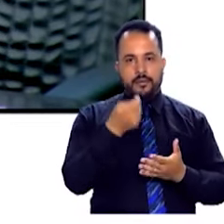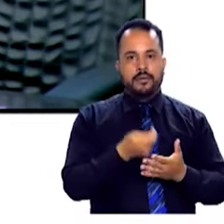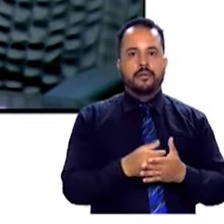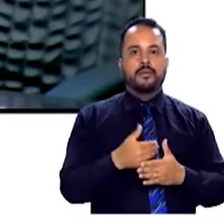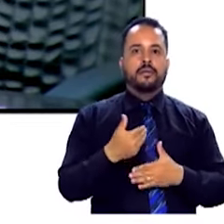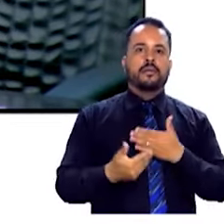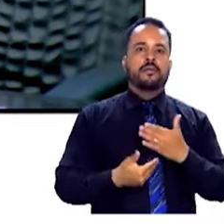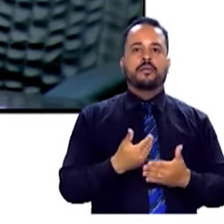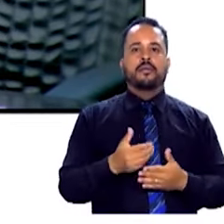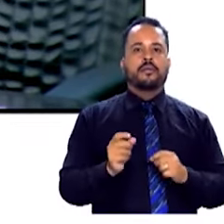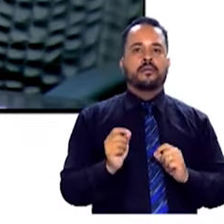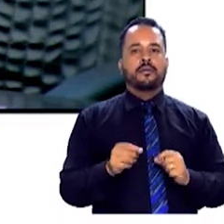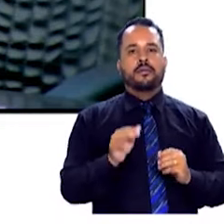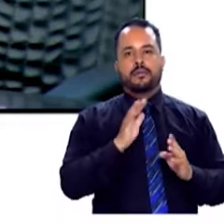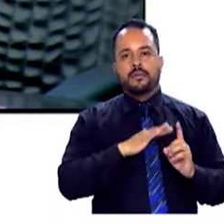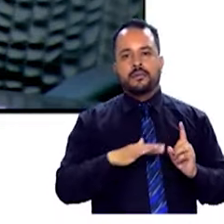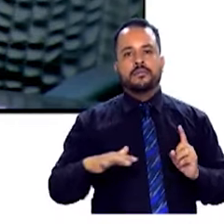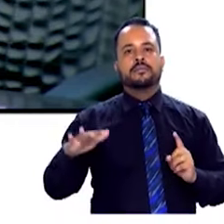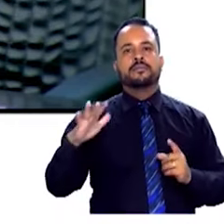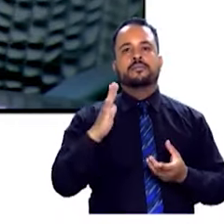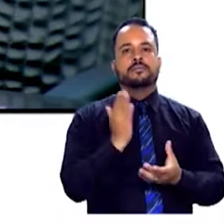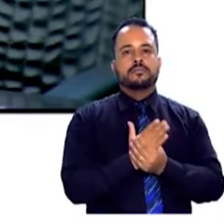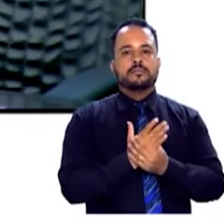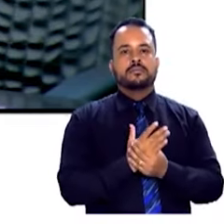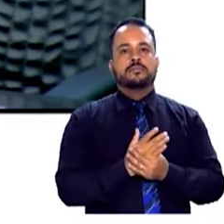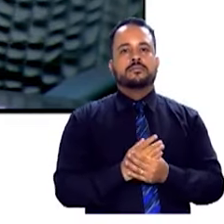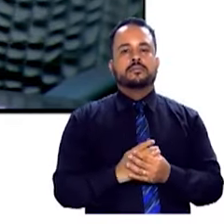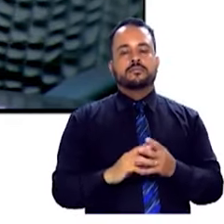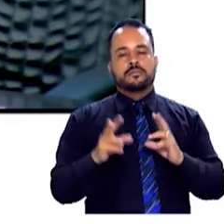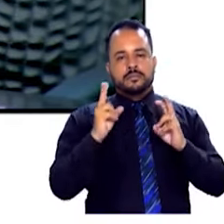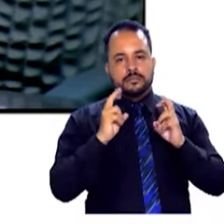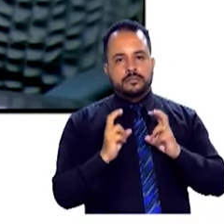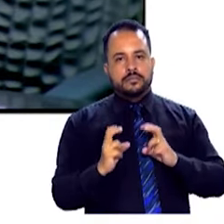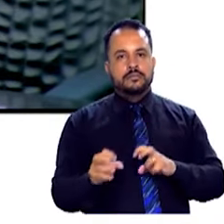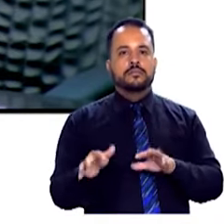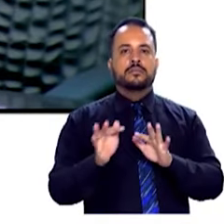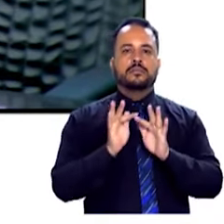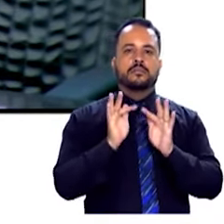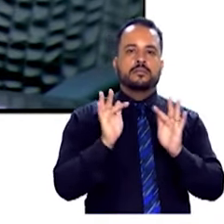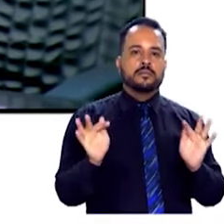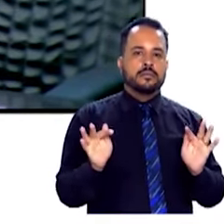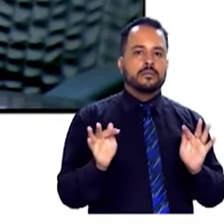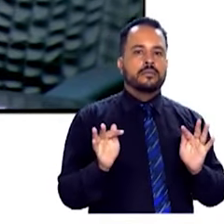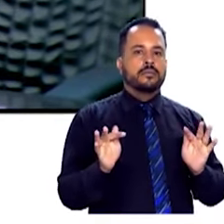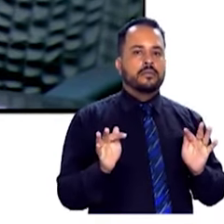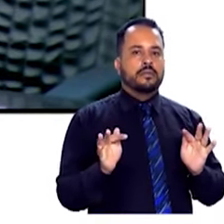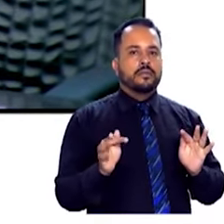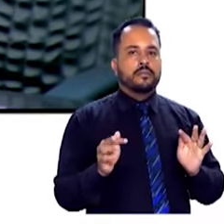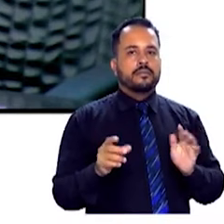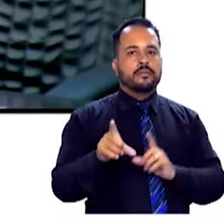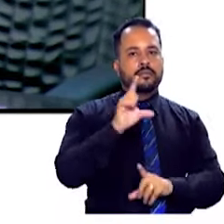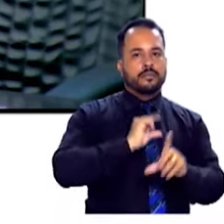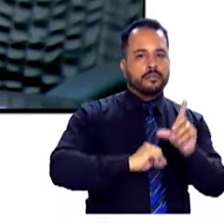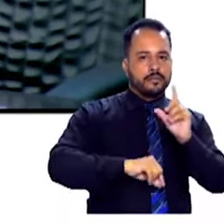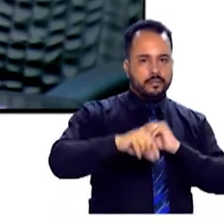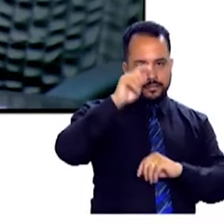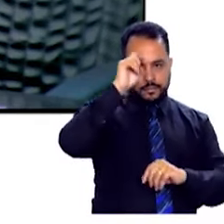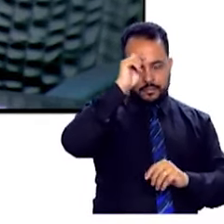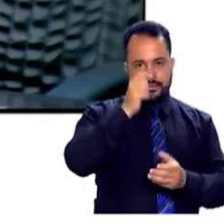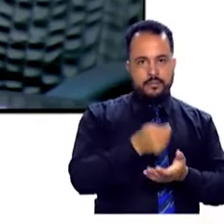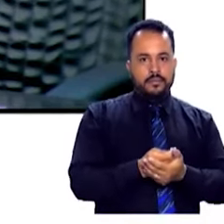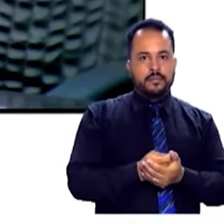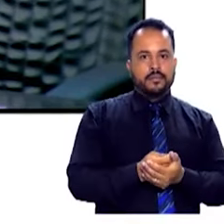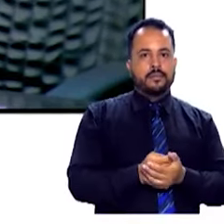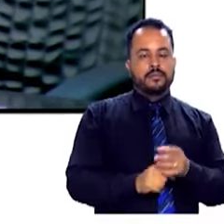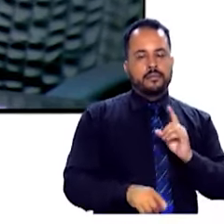para todos os processos que discutem aquela mesma matéria então simplesmente é um filtro sendo usado como um filtro como instrumento de seleção e aqui no